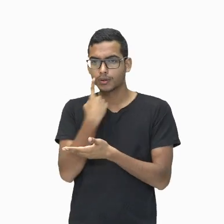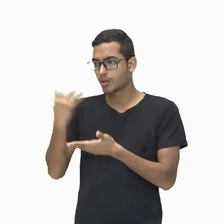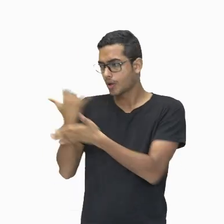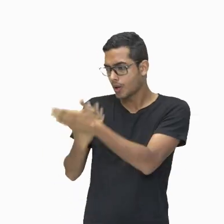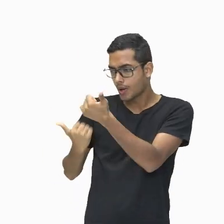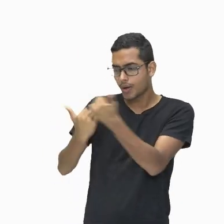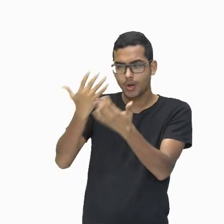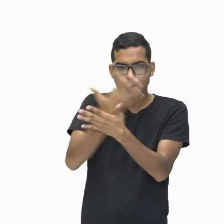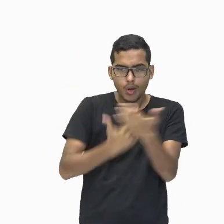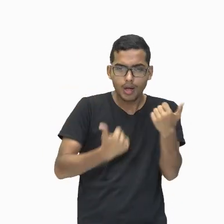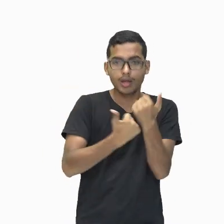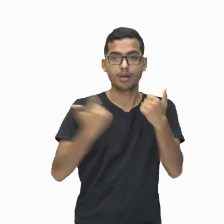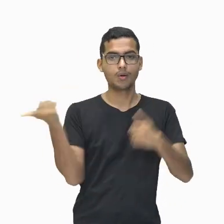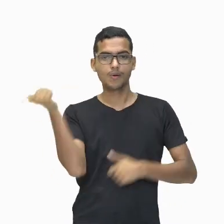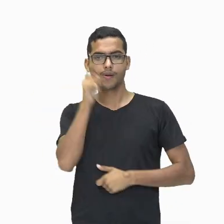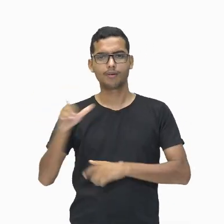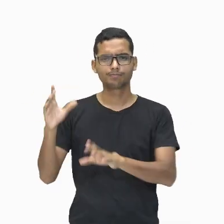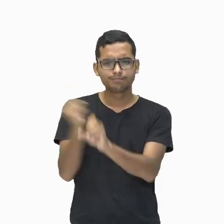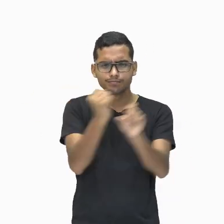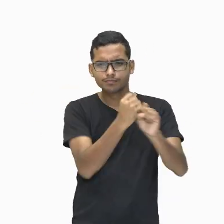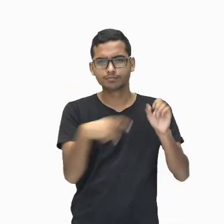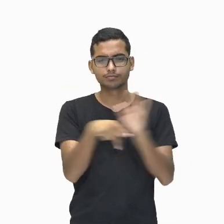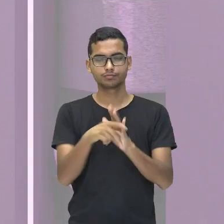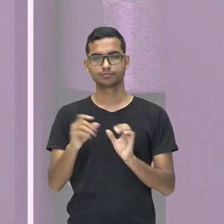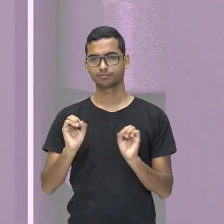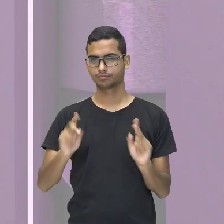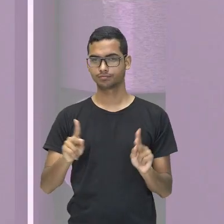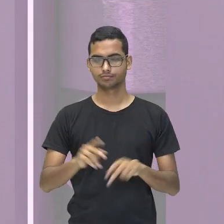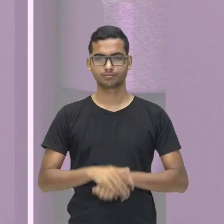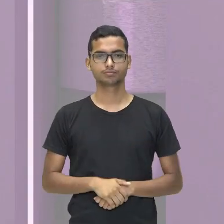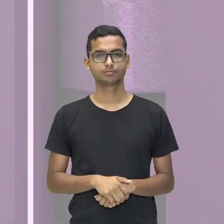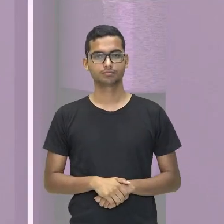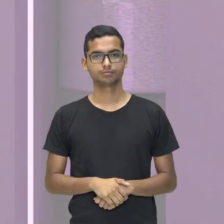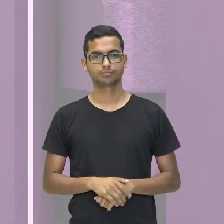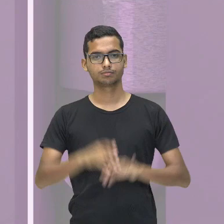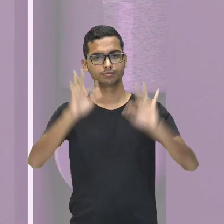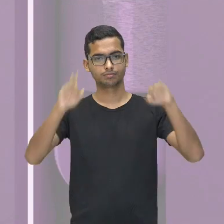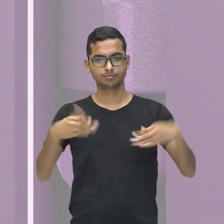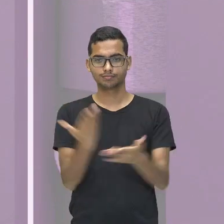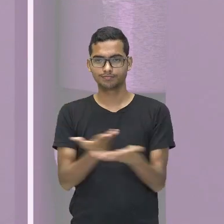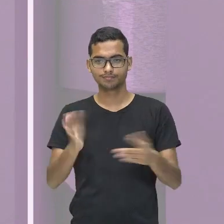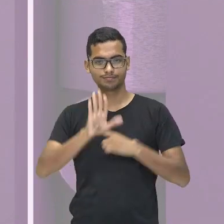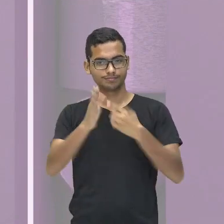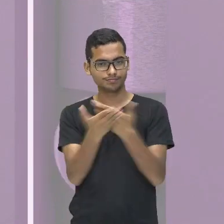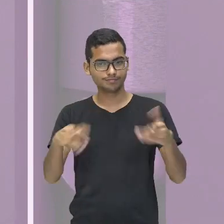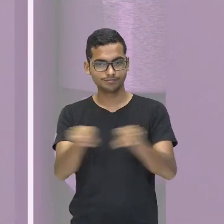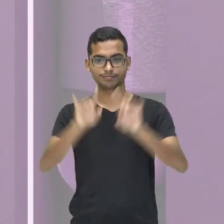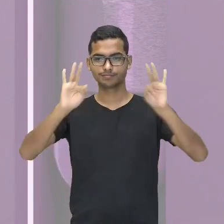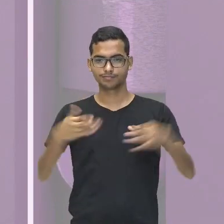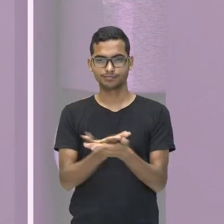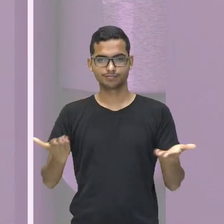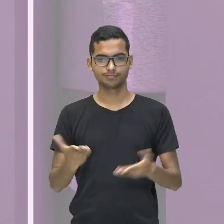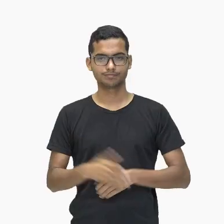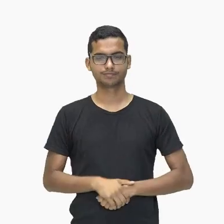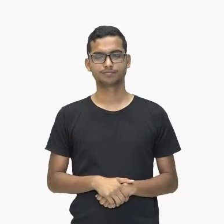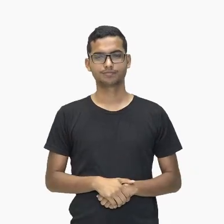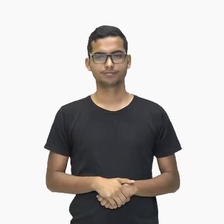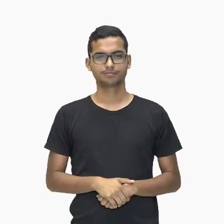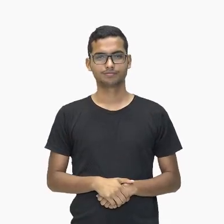substituições para a gente poder realizar esse cálculo, tá bom? Então era isso que eu tinha para mostrar, chegamos ao final da nossa aula.